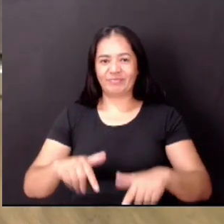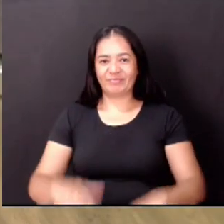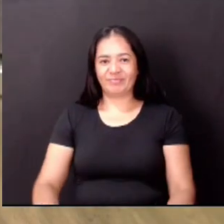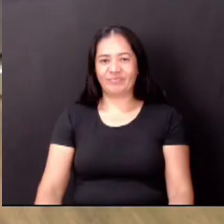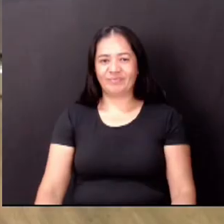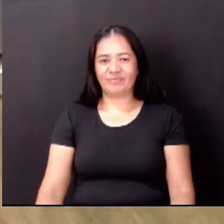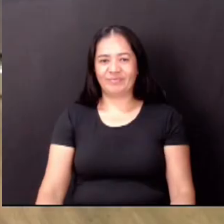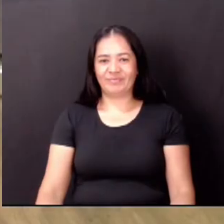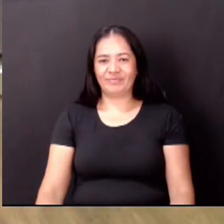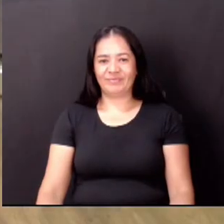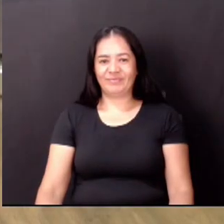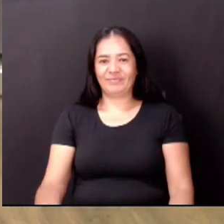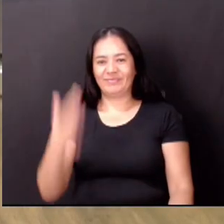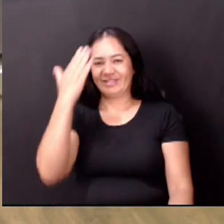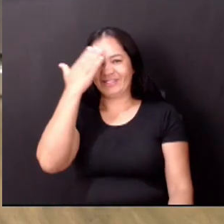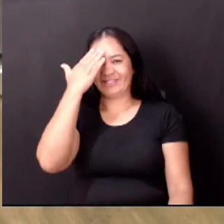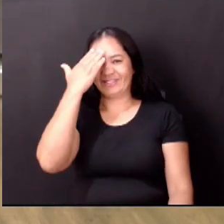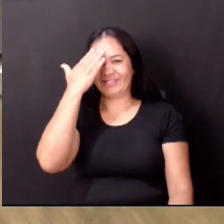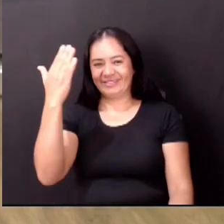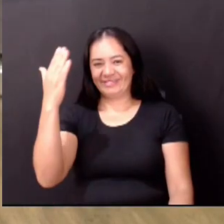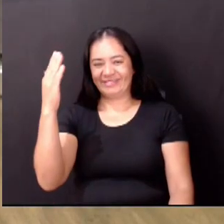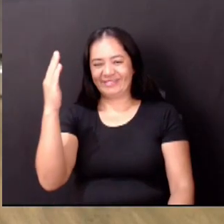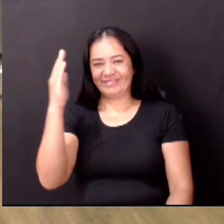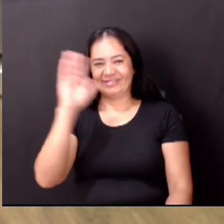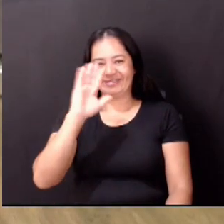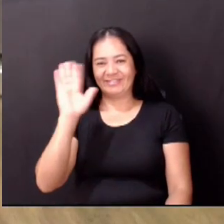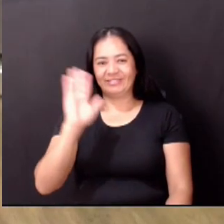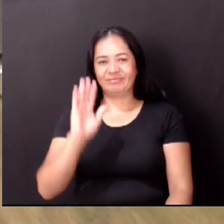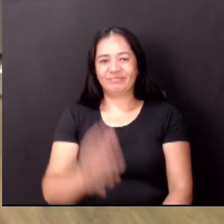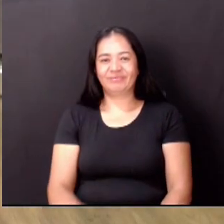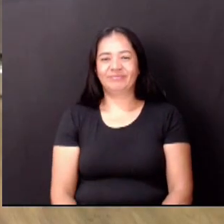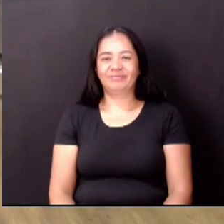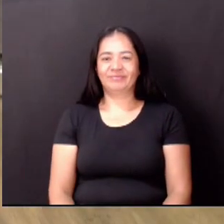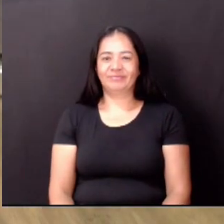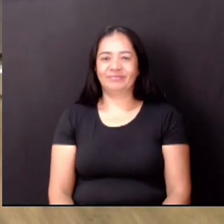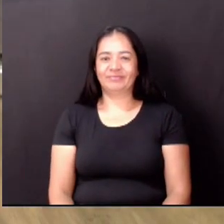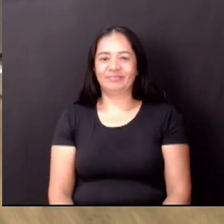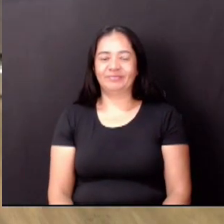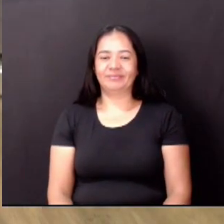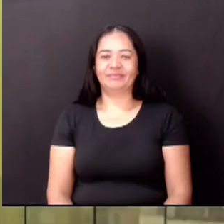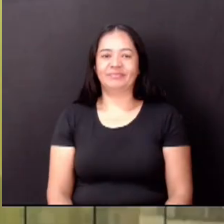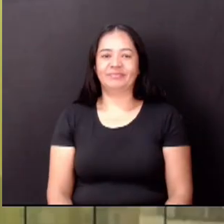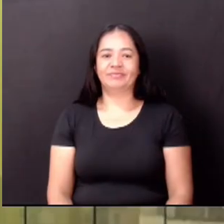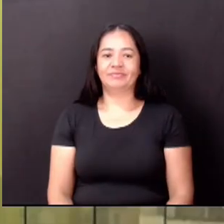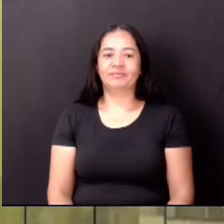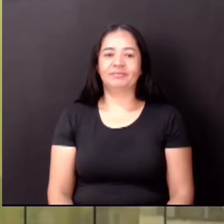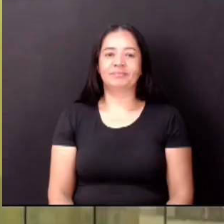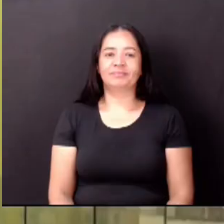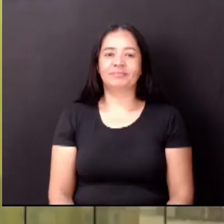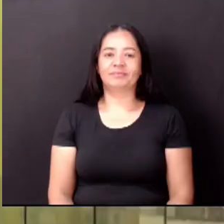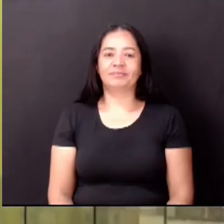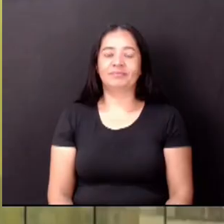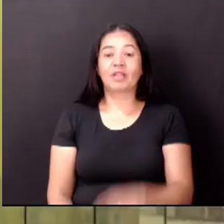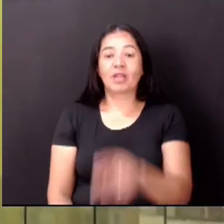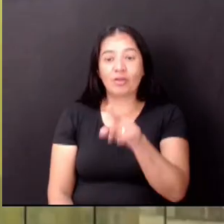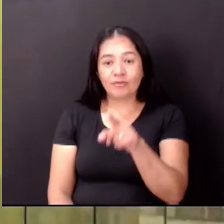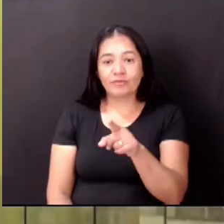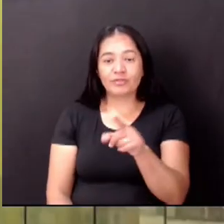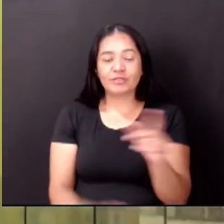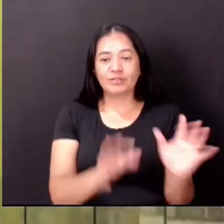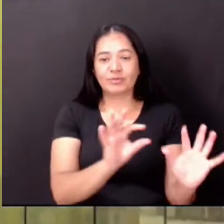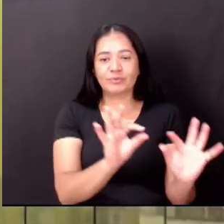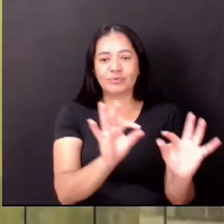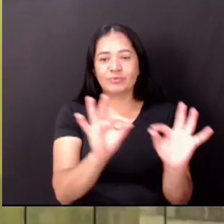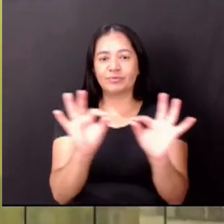Agradeço eu, Alexandra, muito obrigada e até uma próxima. Até. E para você que nos assiste, continue com a gente,